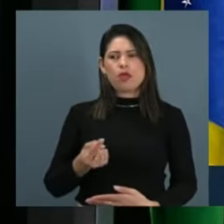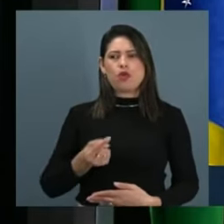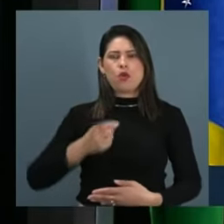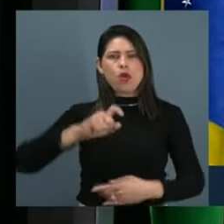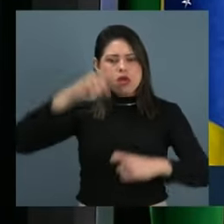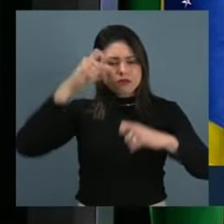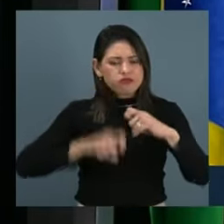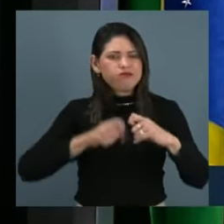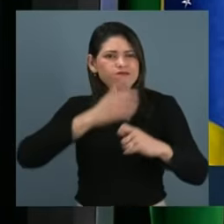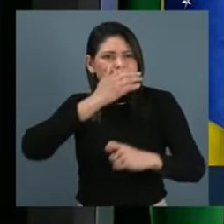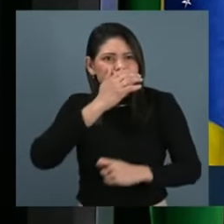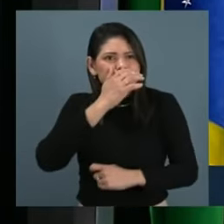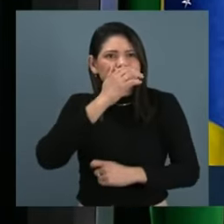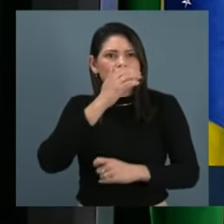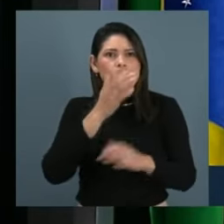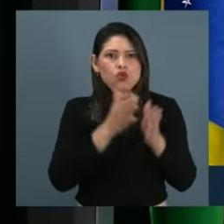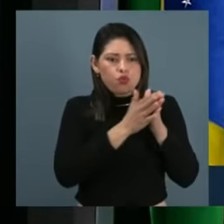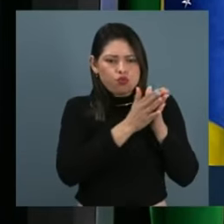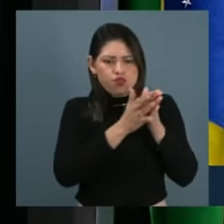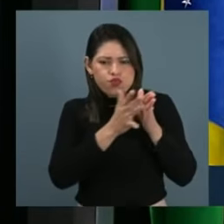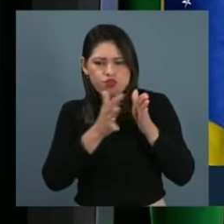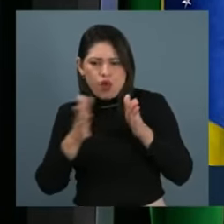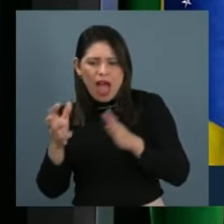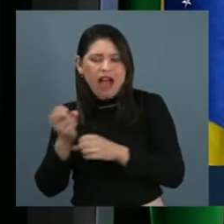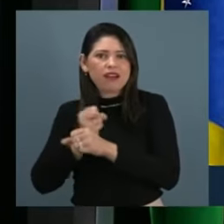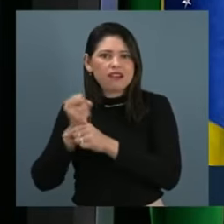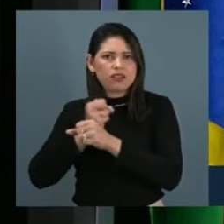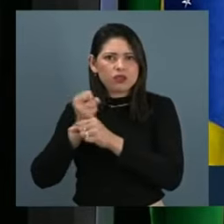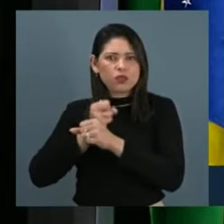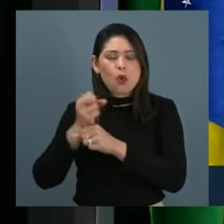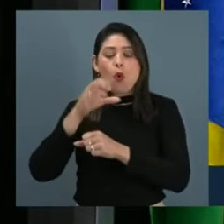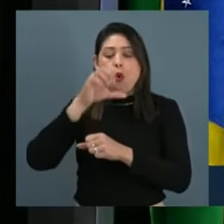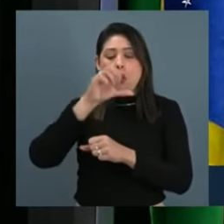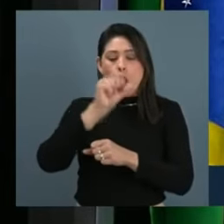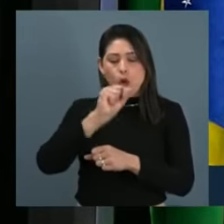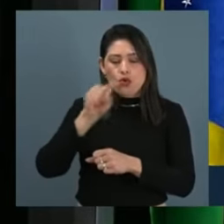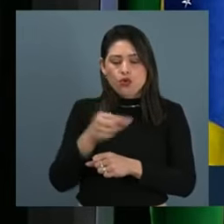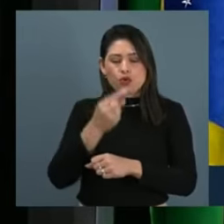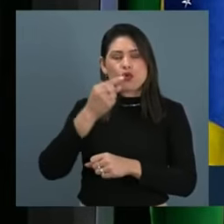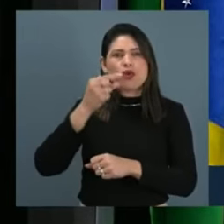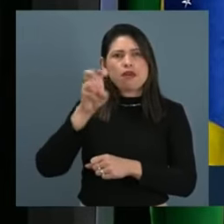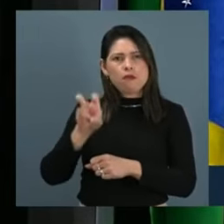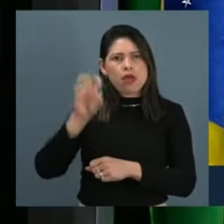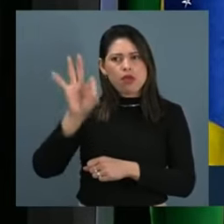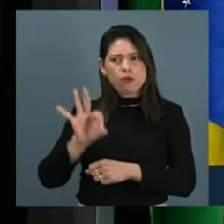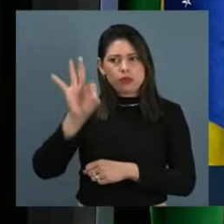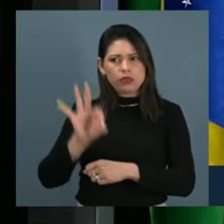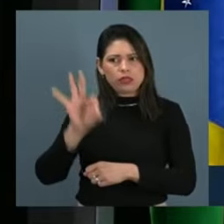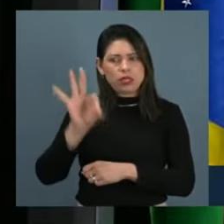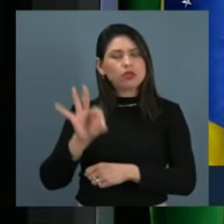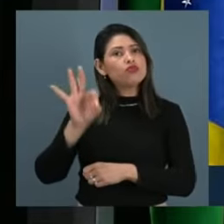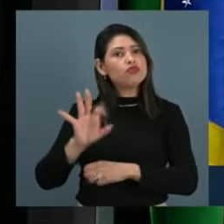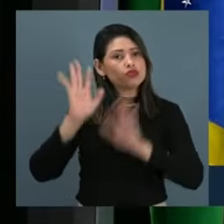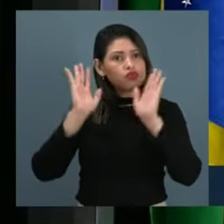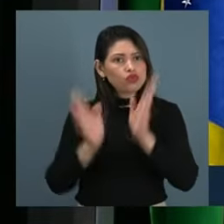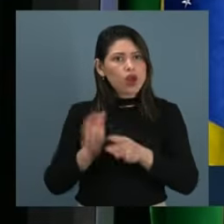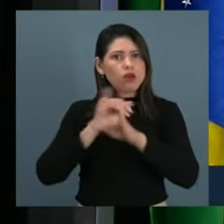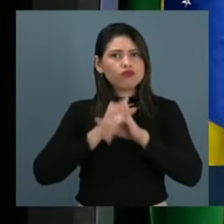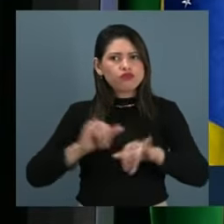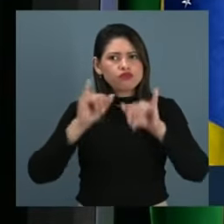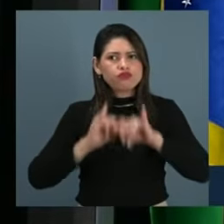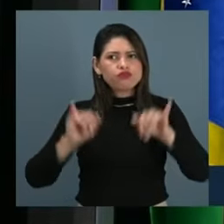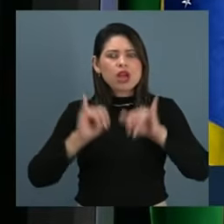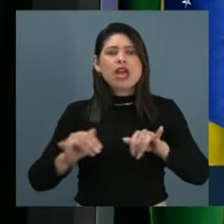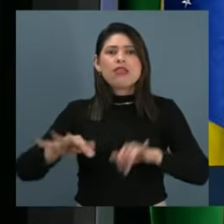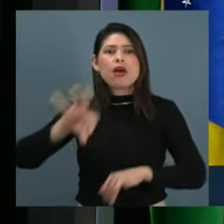ano. Isso porque apenas 8,5% dos casos são efetivamente denunciados e registrados como ocorrência policial.